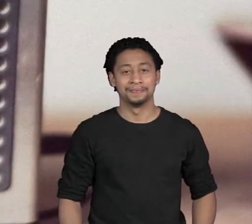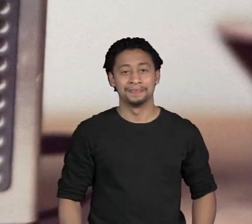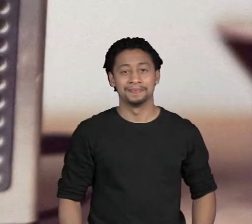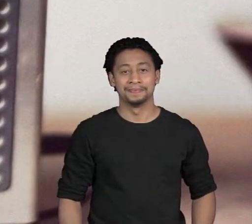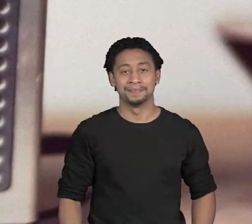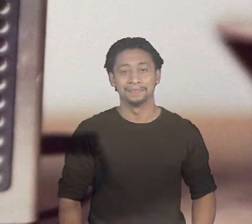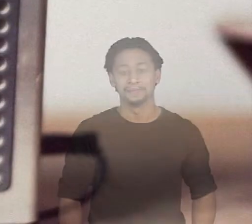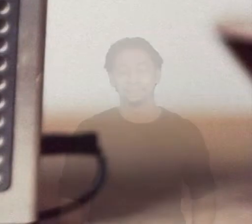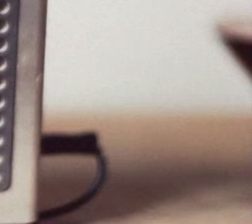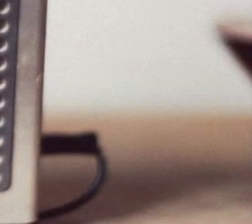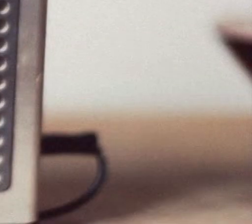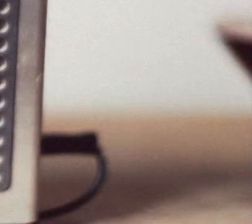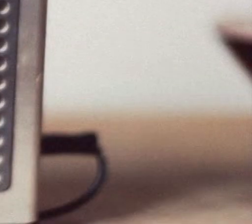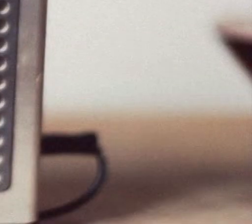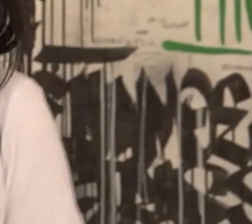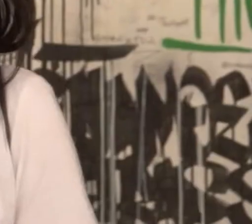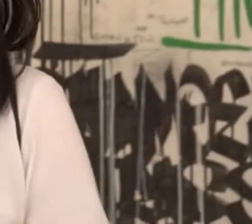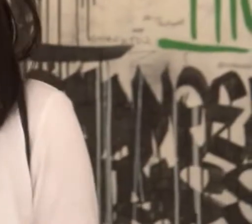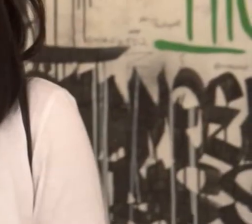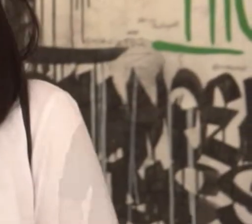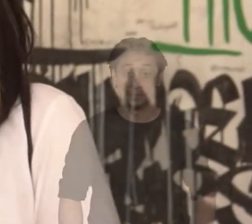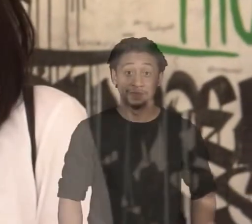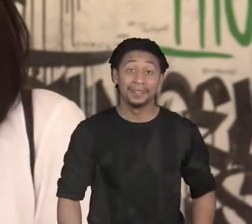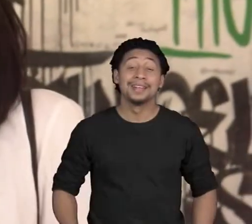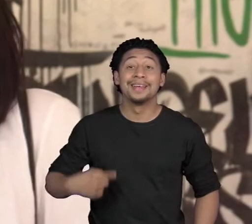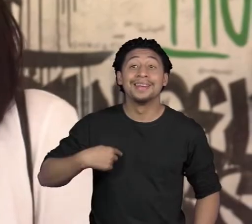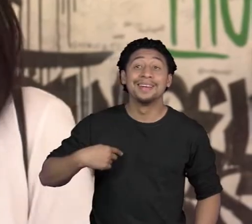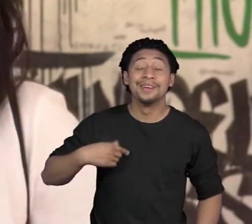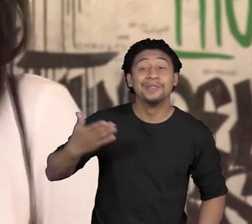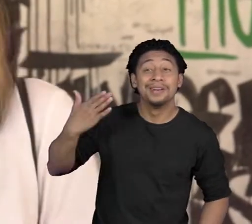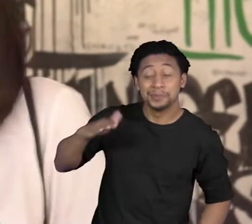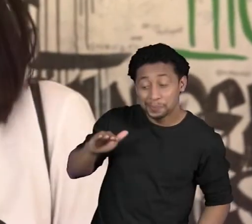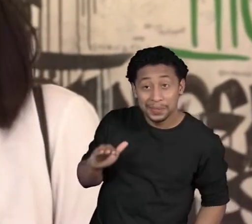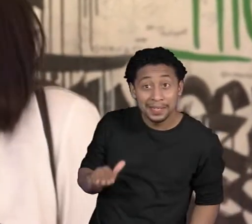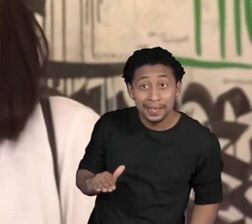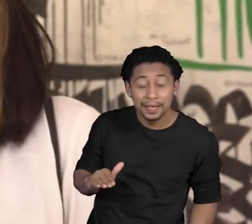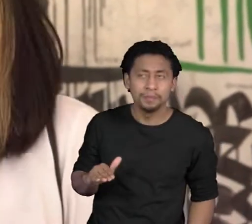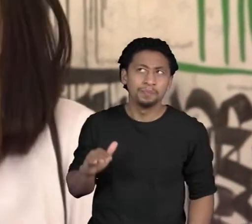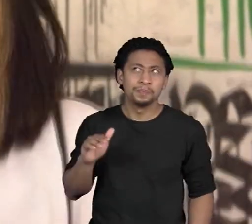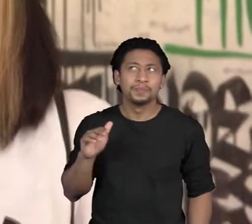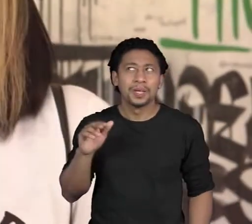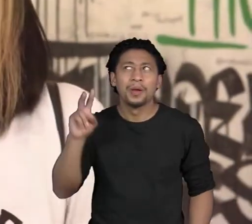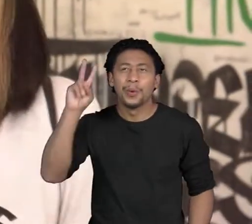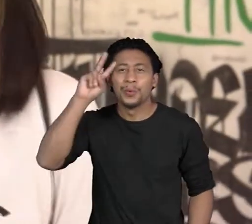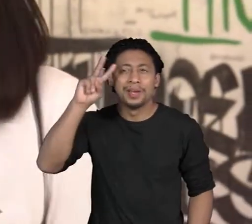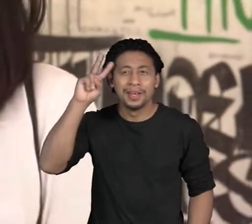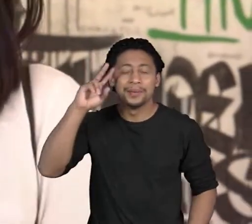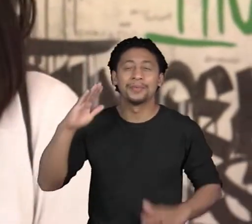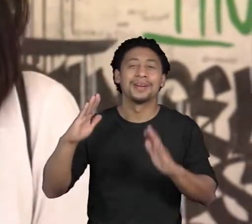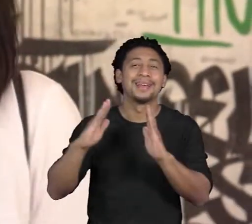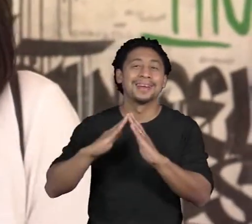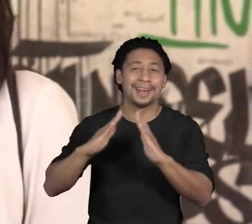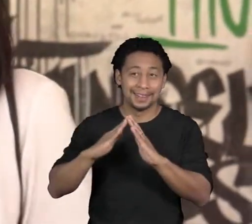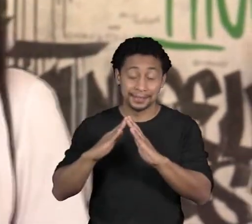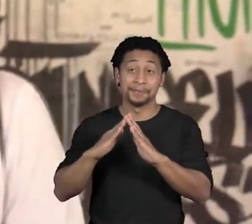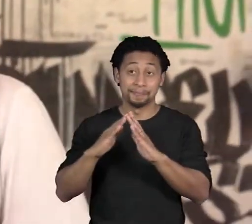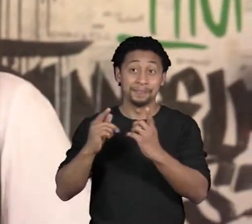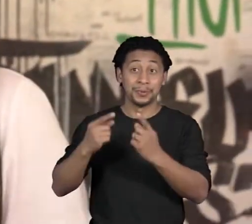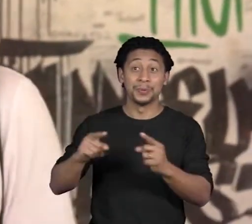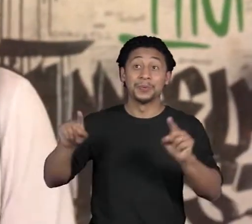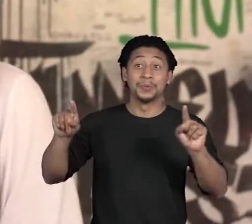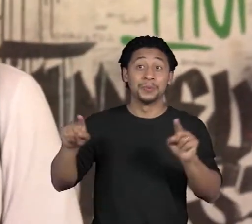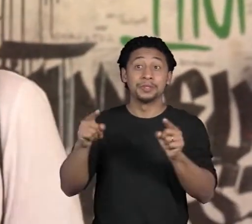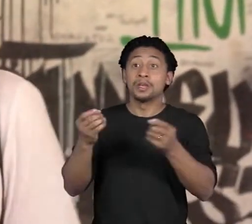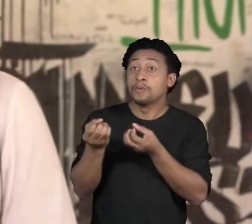Estação Livre de volta, indo direto para as ruas, que eu quero saber. Você também quer saber se as pessoas continuam ouvindo rádio e o que elas estão